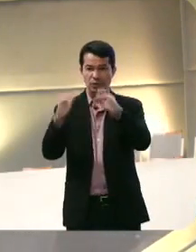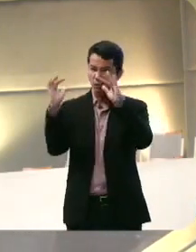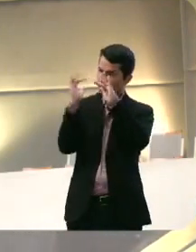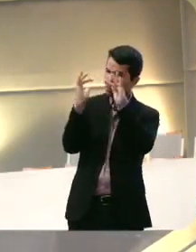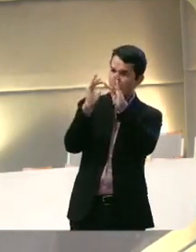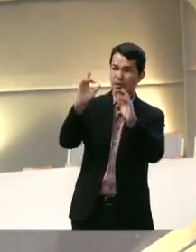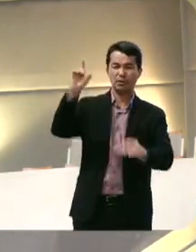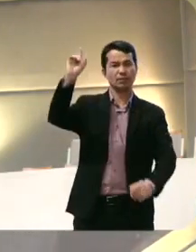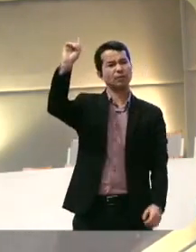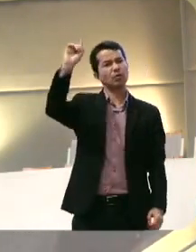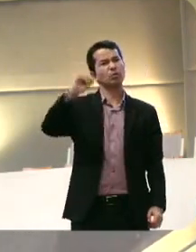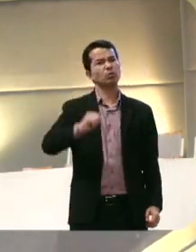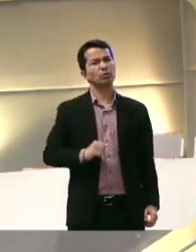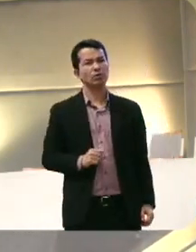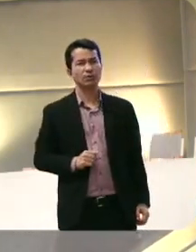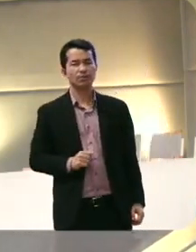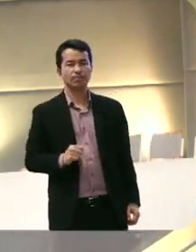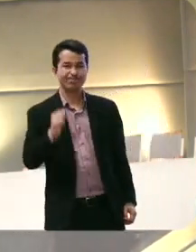talvez